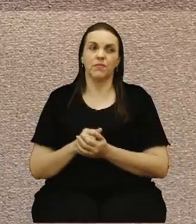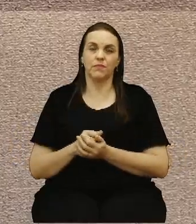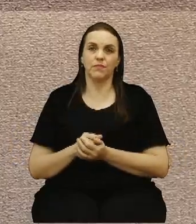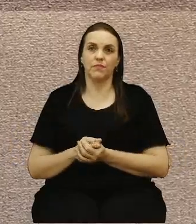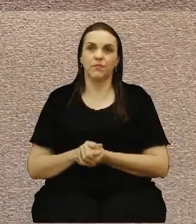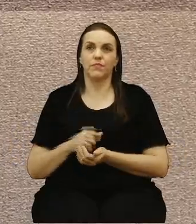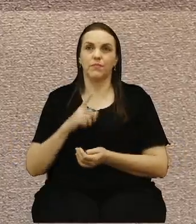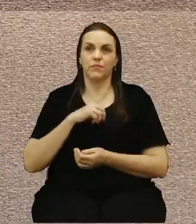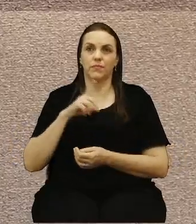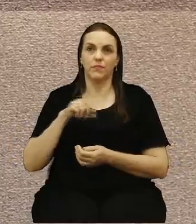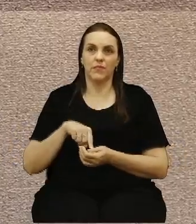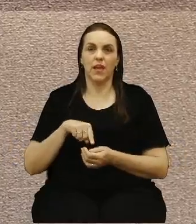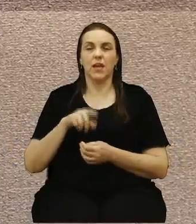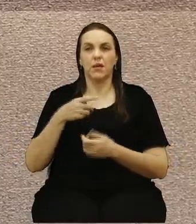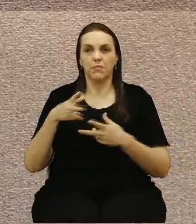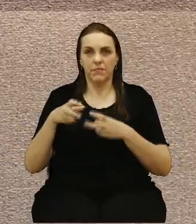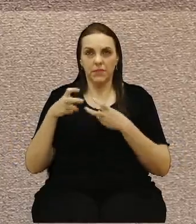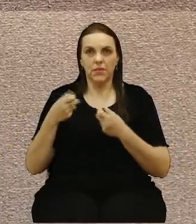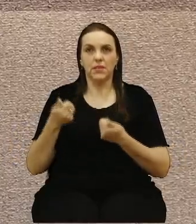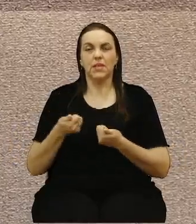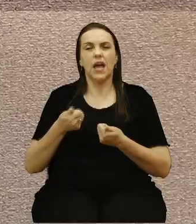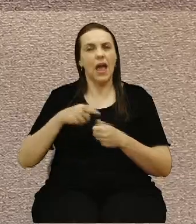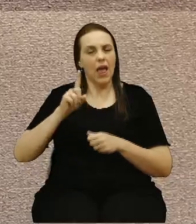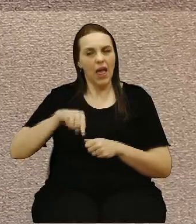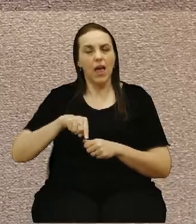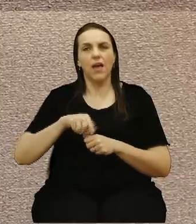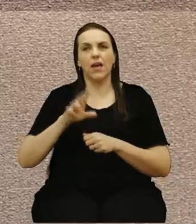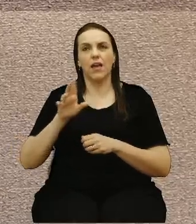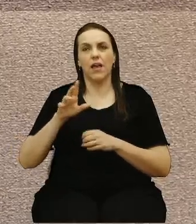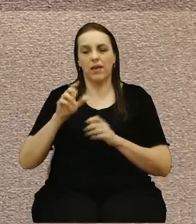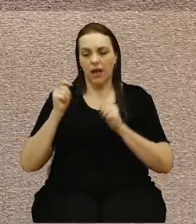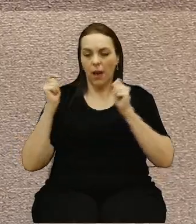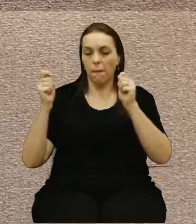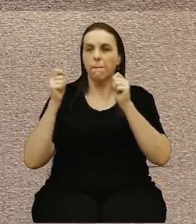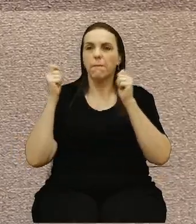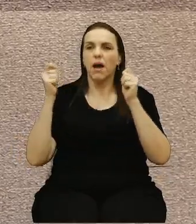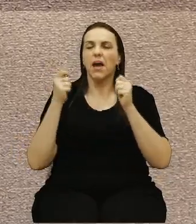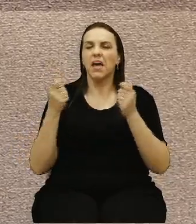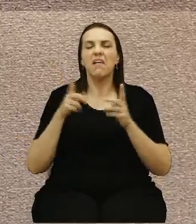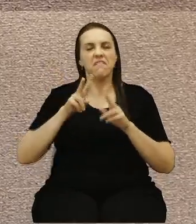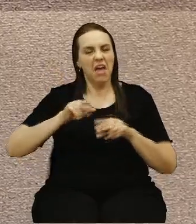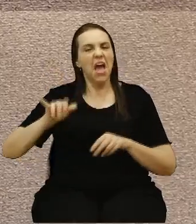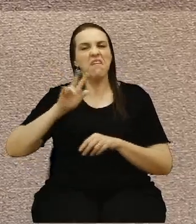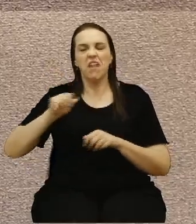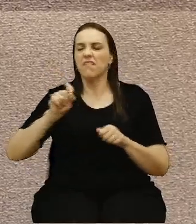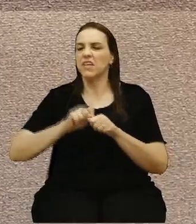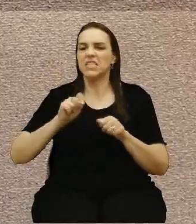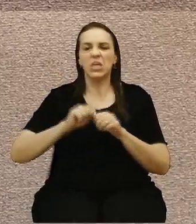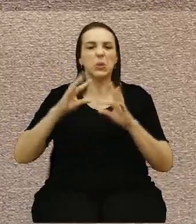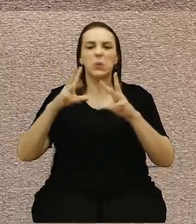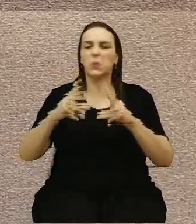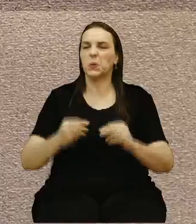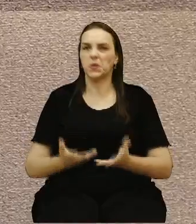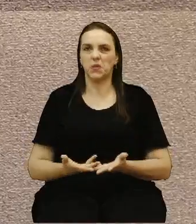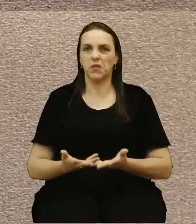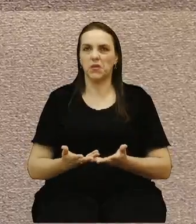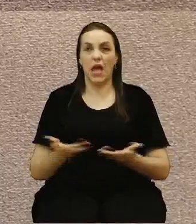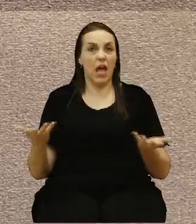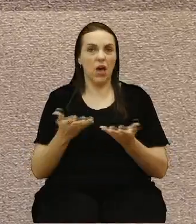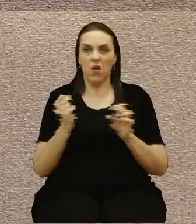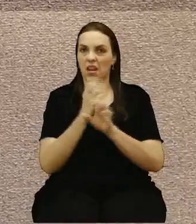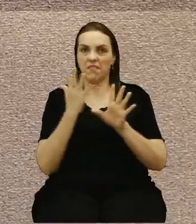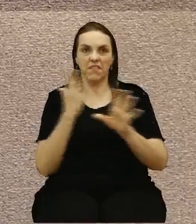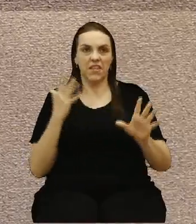do seu João e da dona Maria na época da campanha eleitoral e dizer que tudo será feito, que agora não vai mais ter